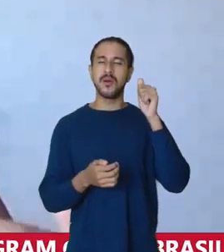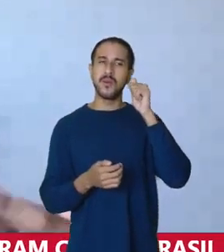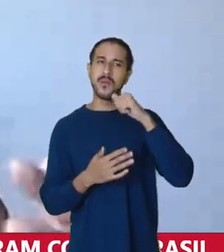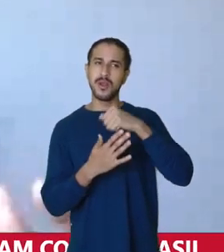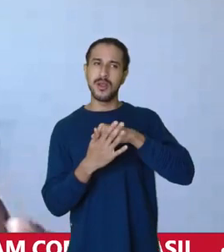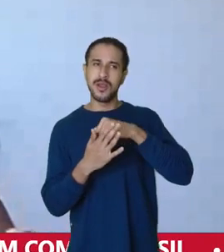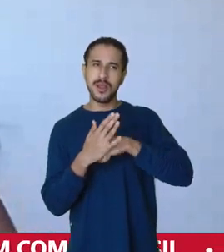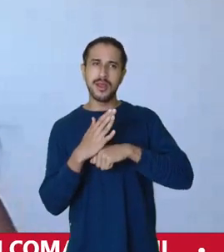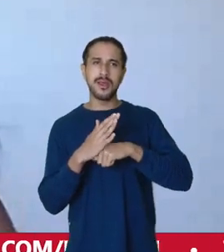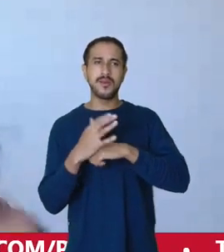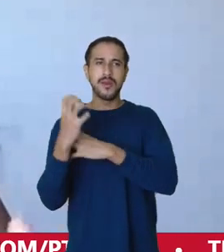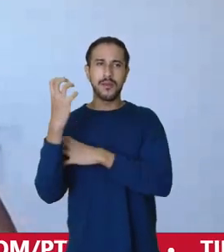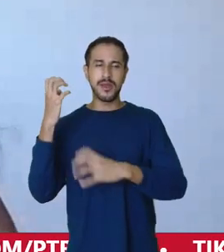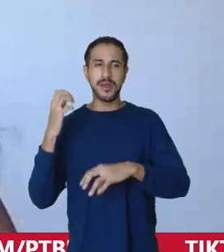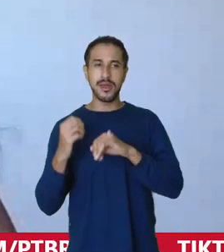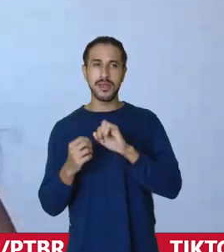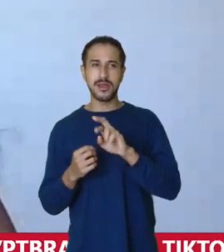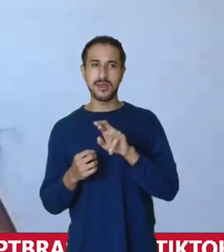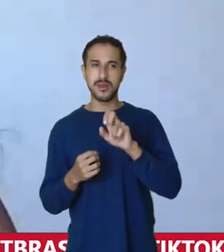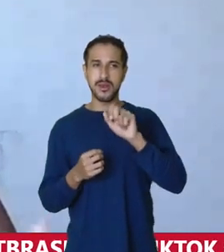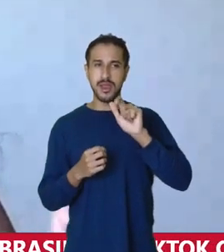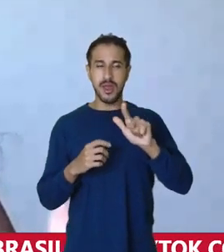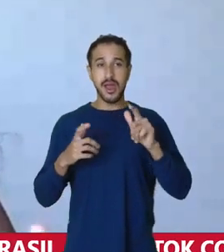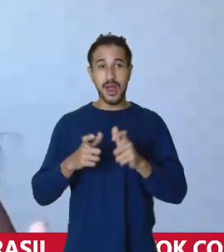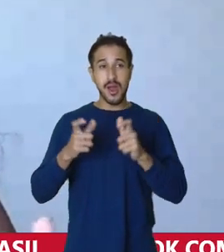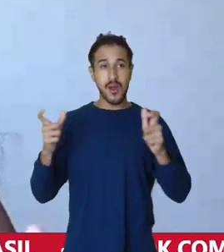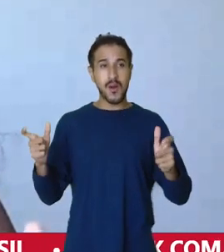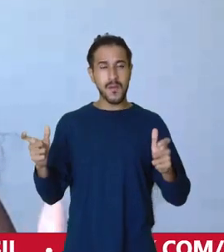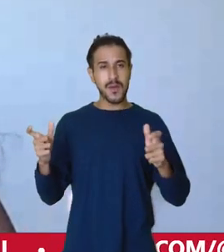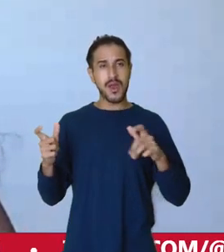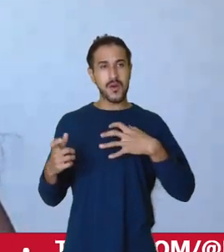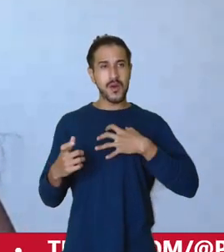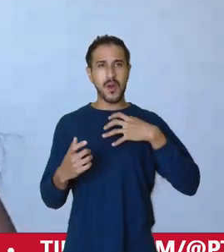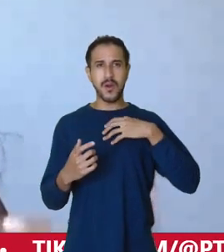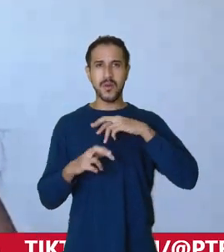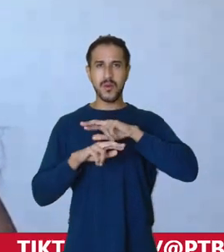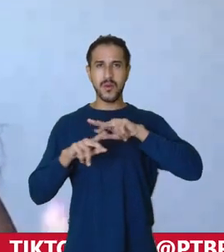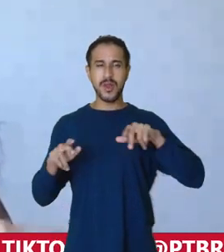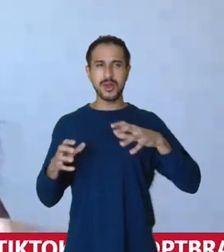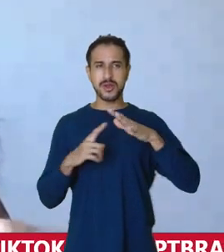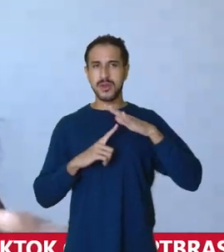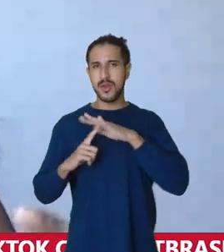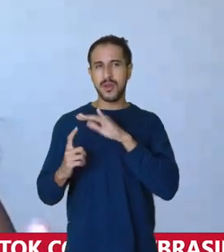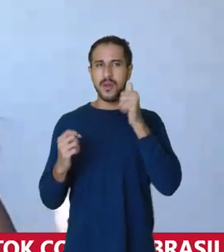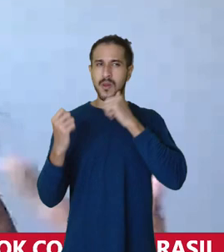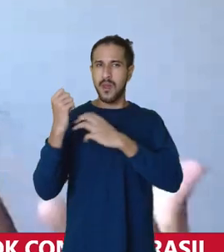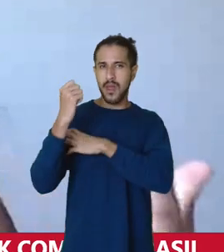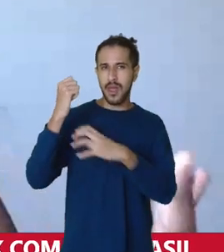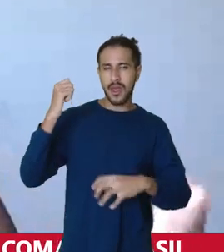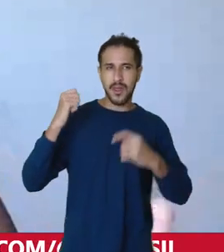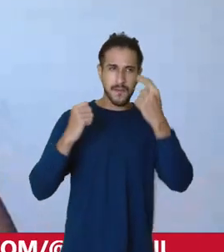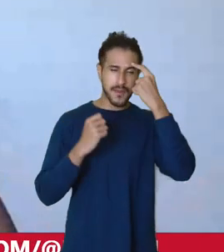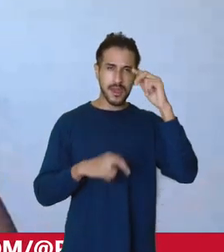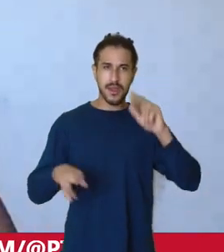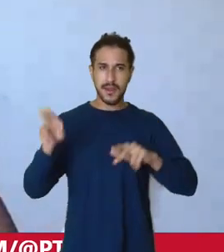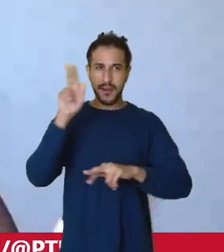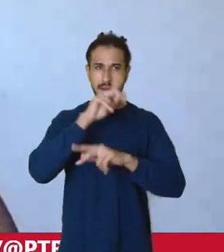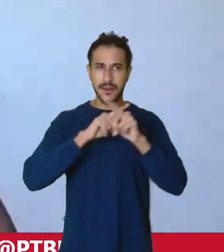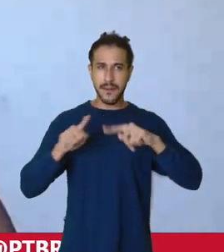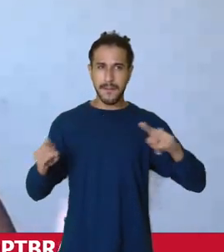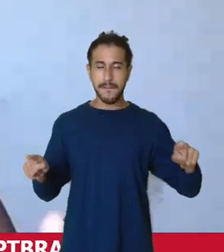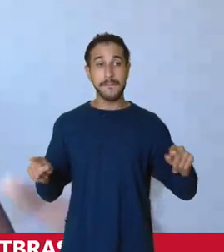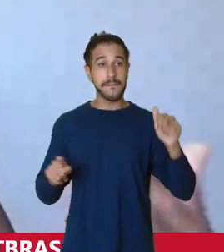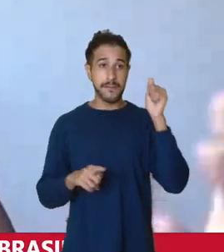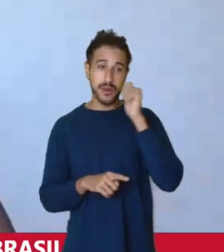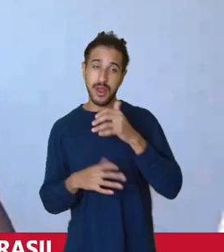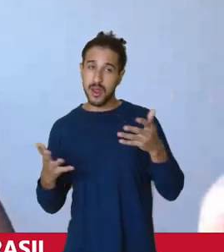interseccional, ampliam a forma como os feminismos, então, vão pensar uma pluralidade de mulheres, né?